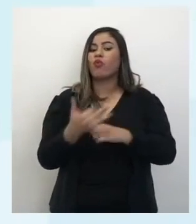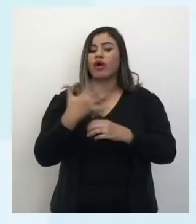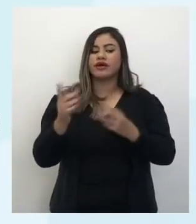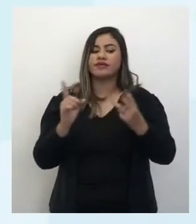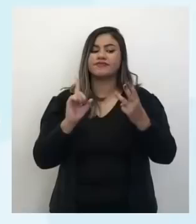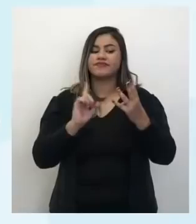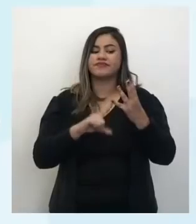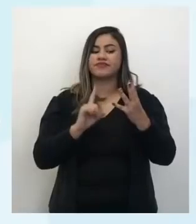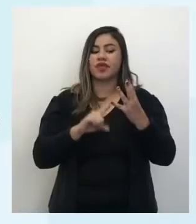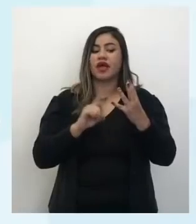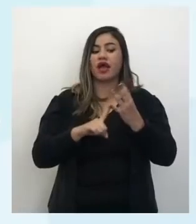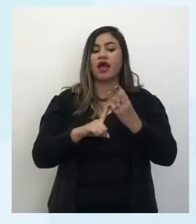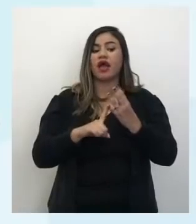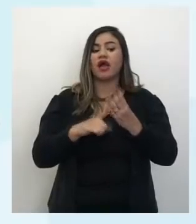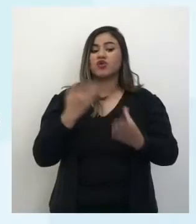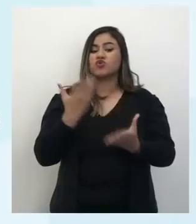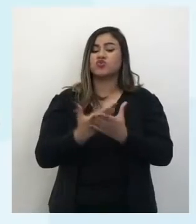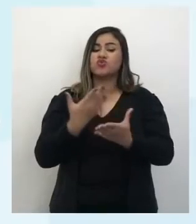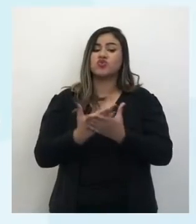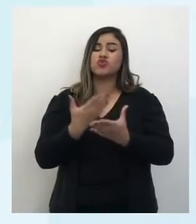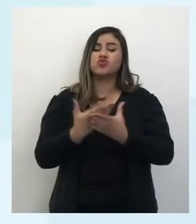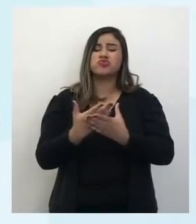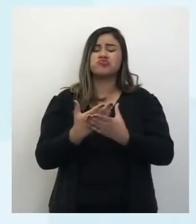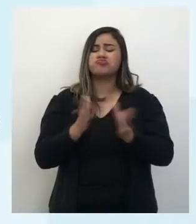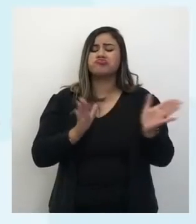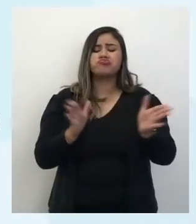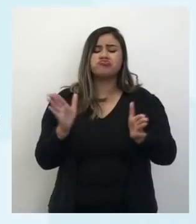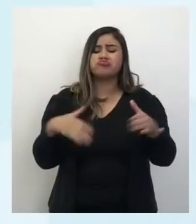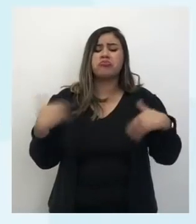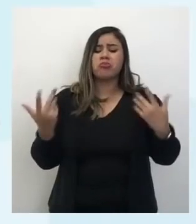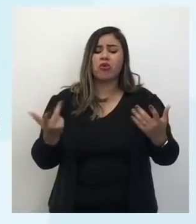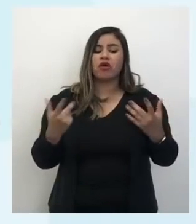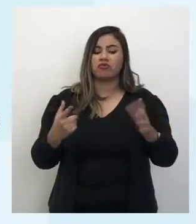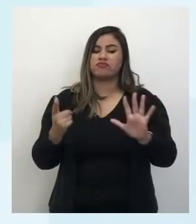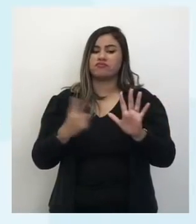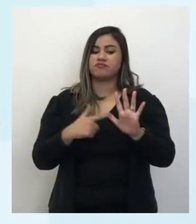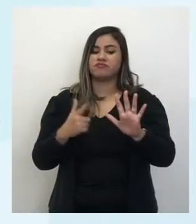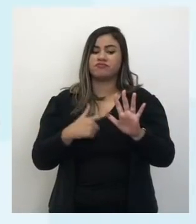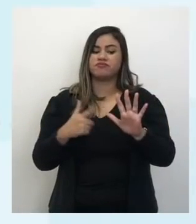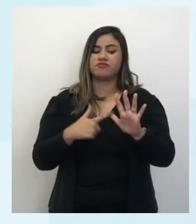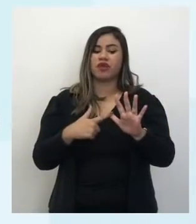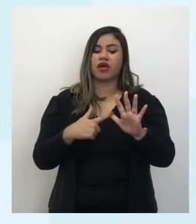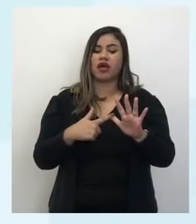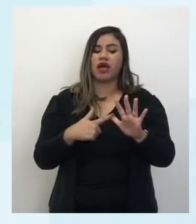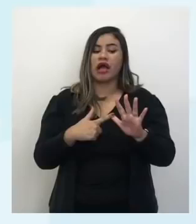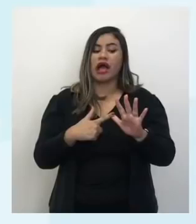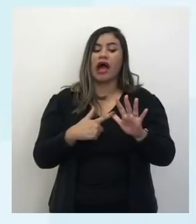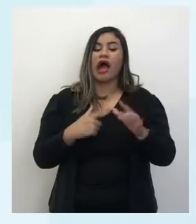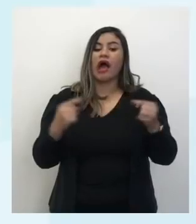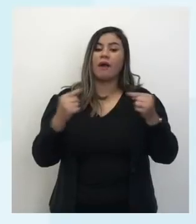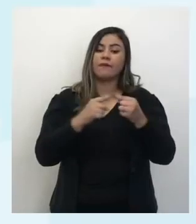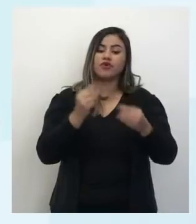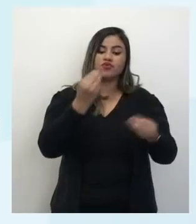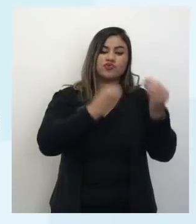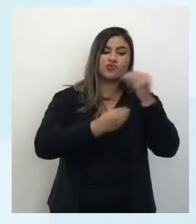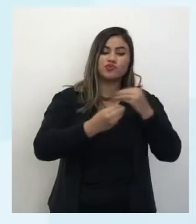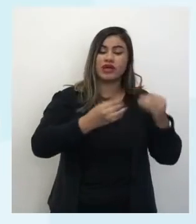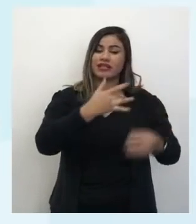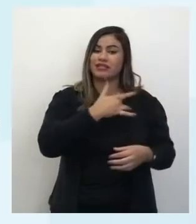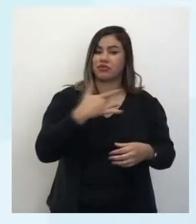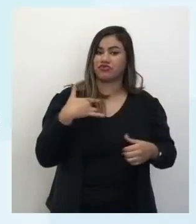Quando foi realizado o estudo? Isso também é importante. E o que foi considerado alimento saudável e